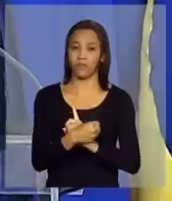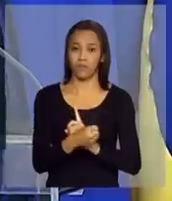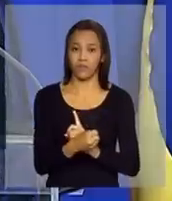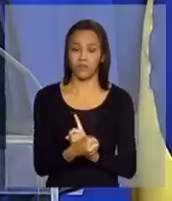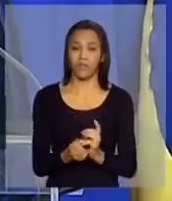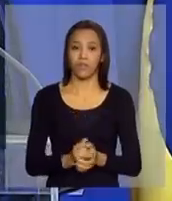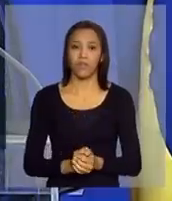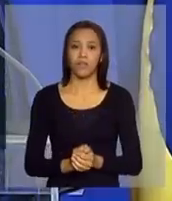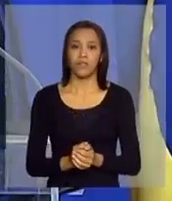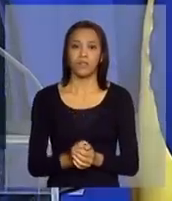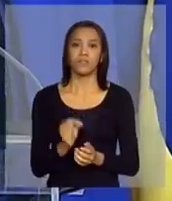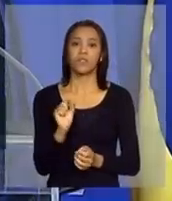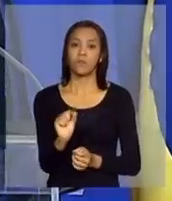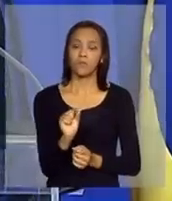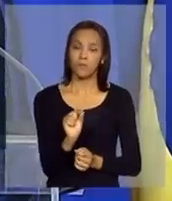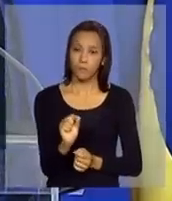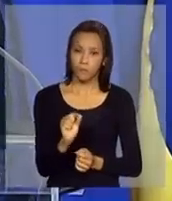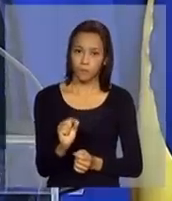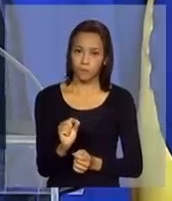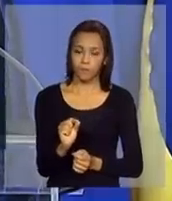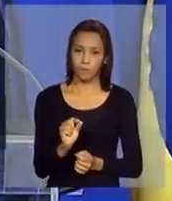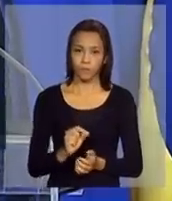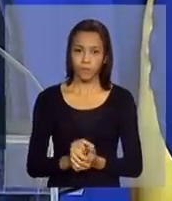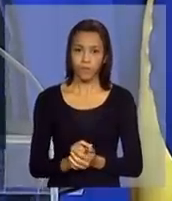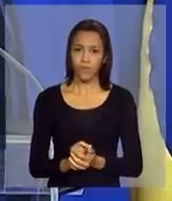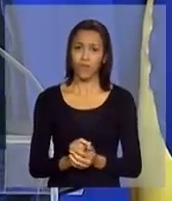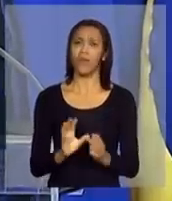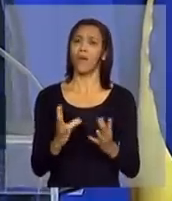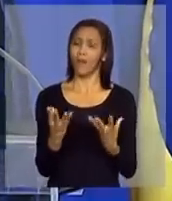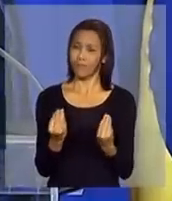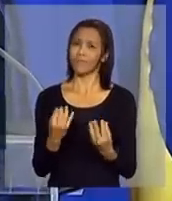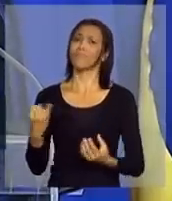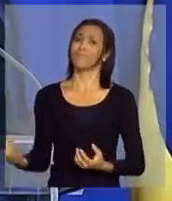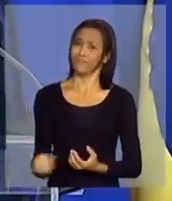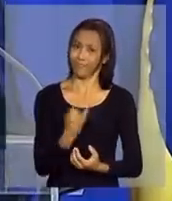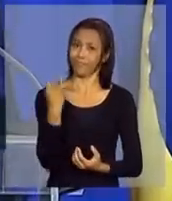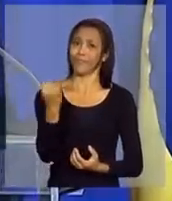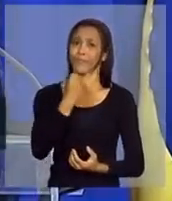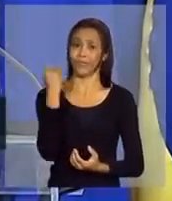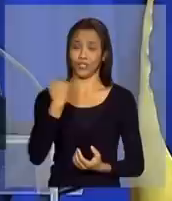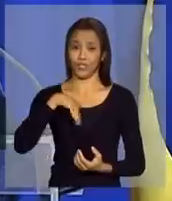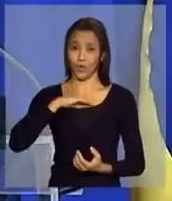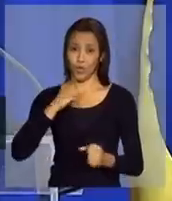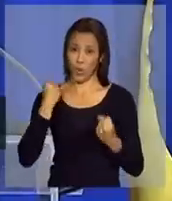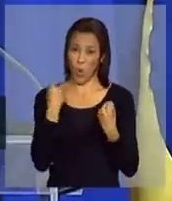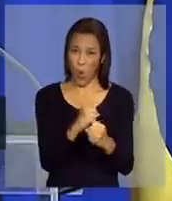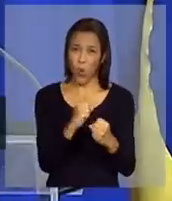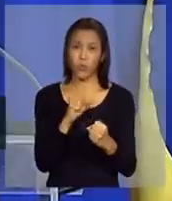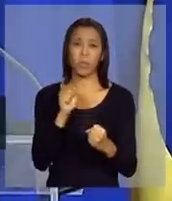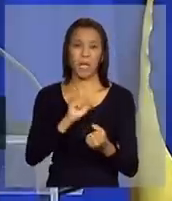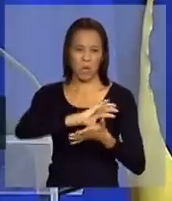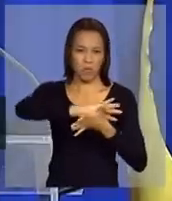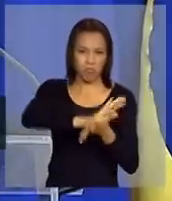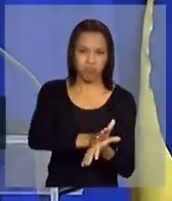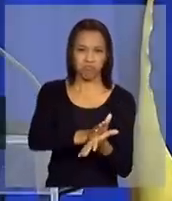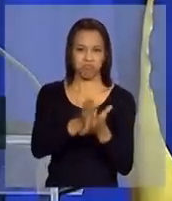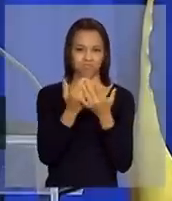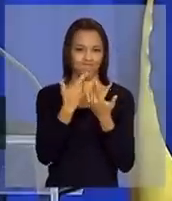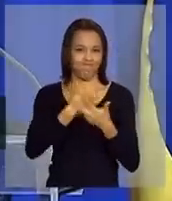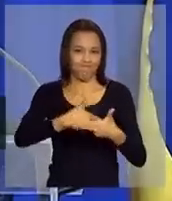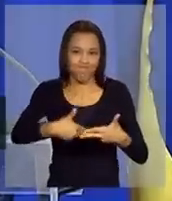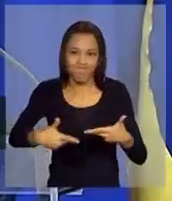o fato de que é muito importante combater o preconceito e a discriminação.